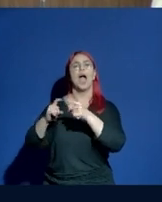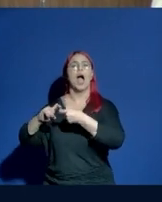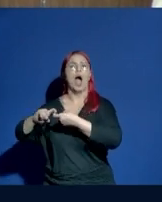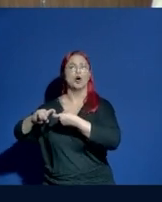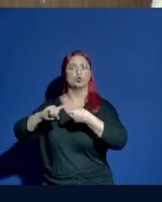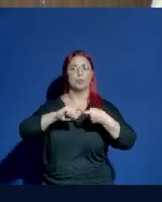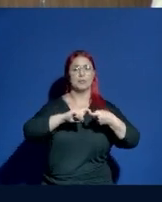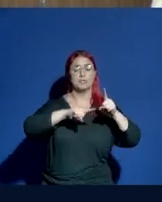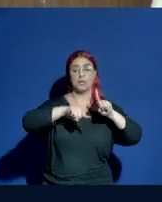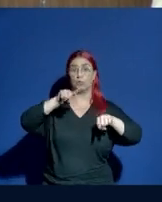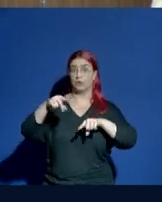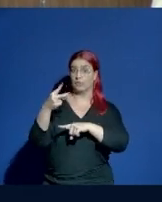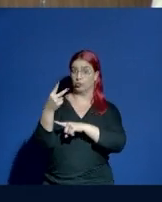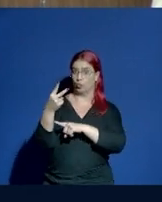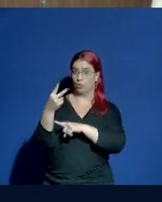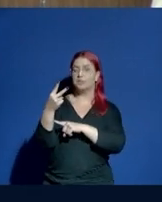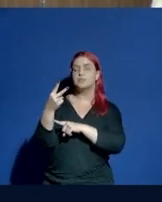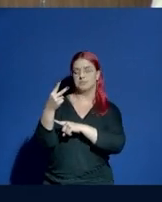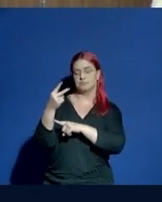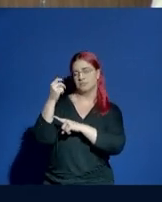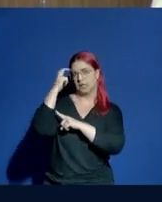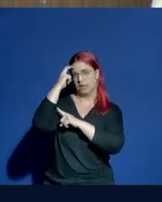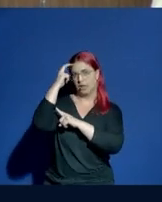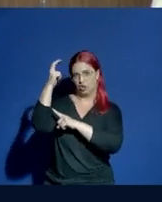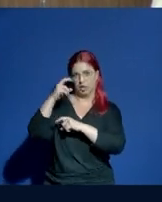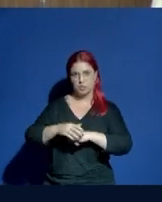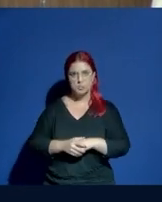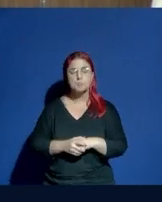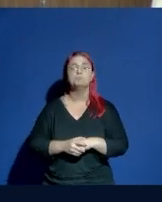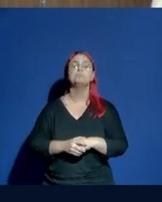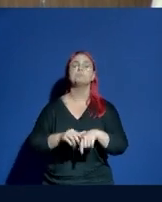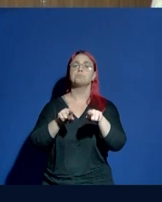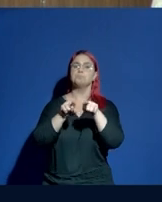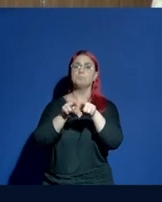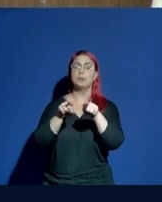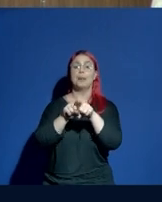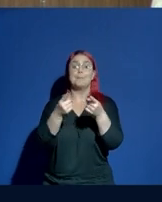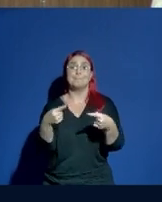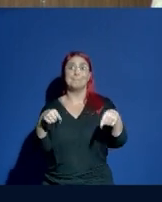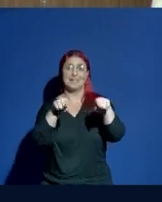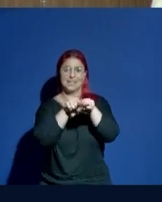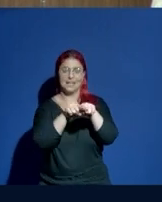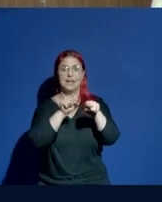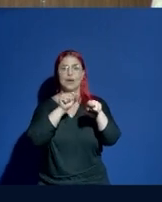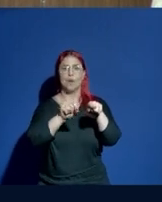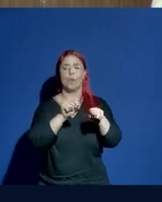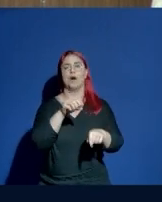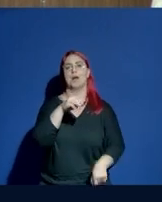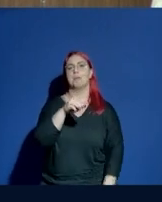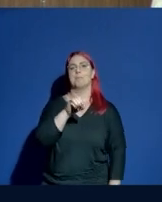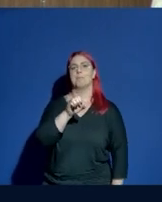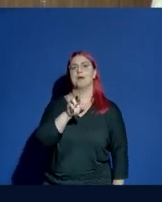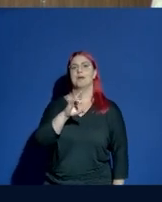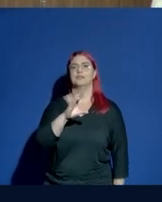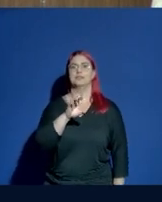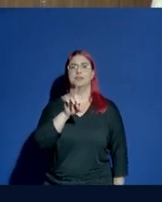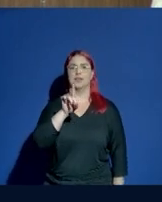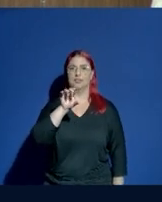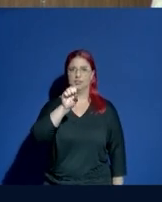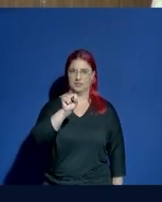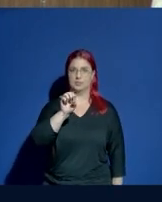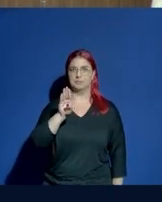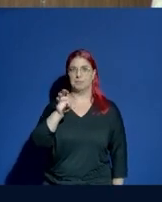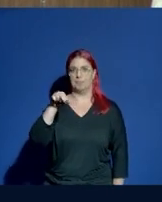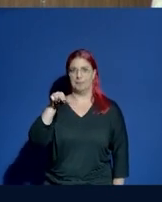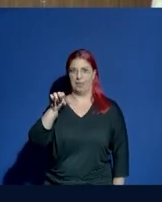inteligentes Smart machines que nós chamamos em parceria com Mercedes Benz esses equipamentos nasceram